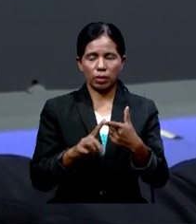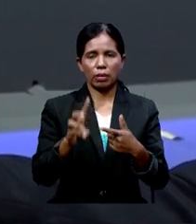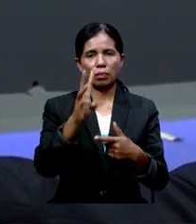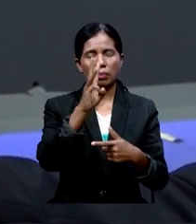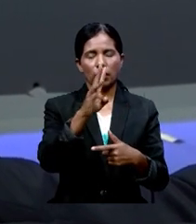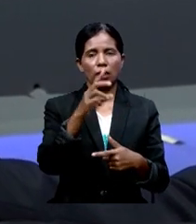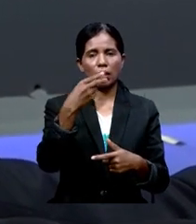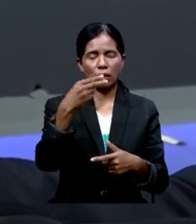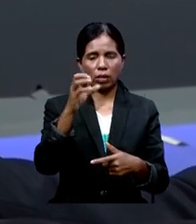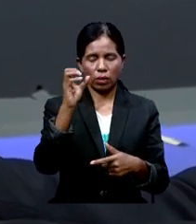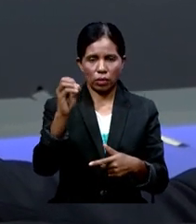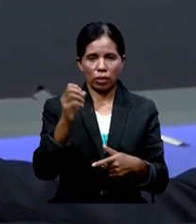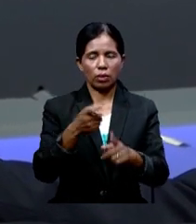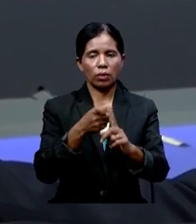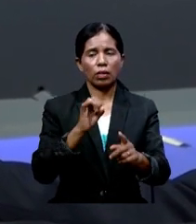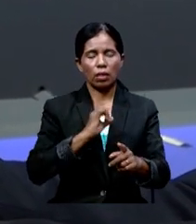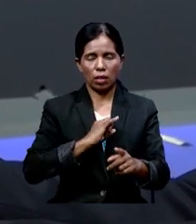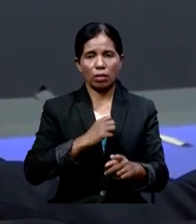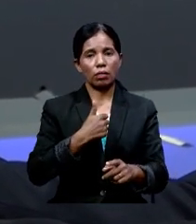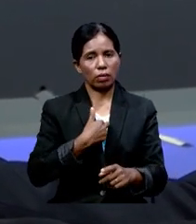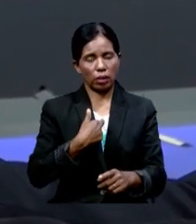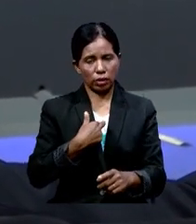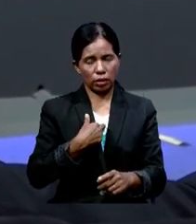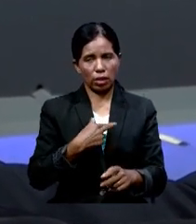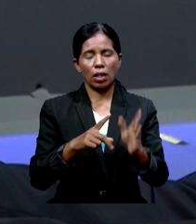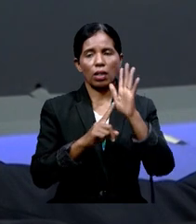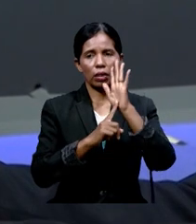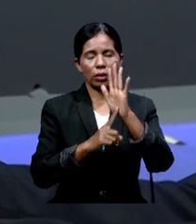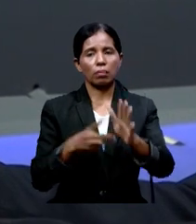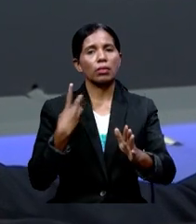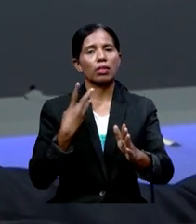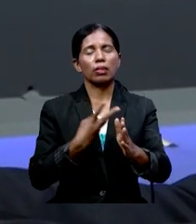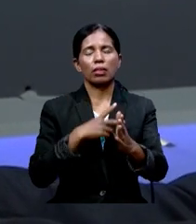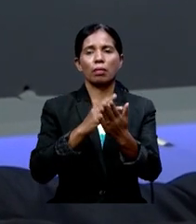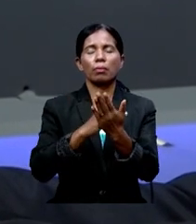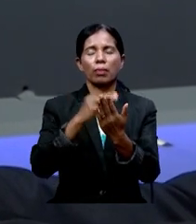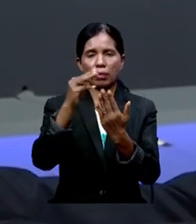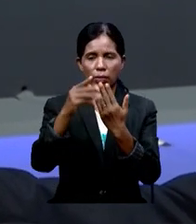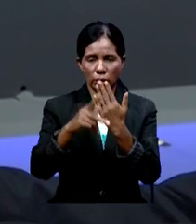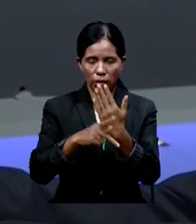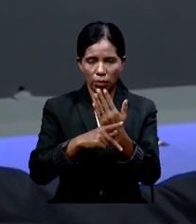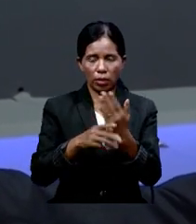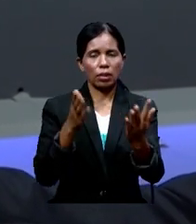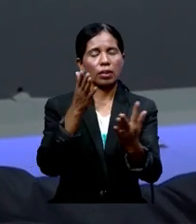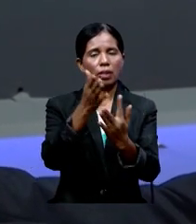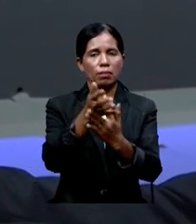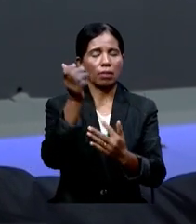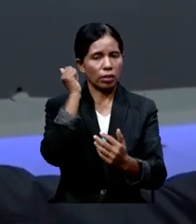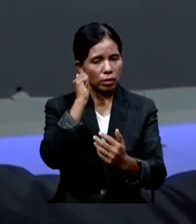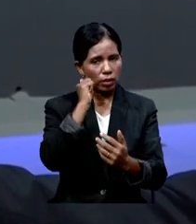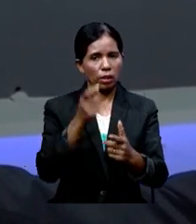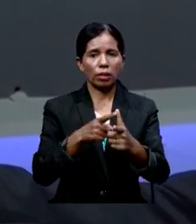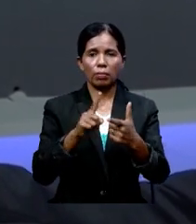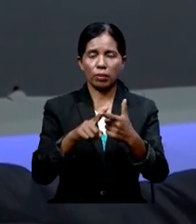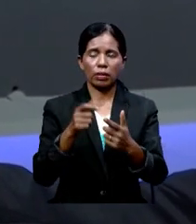Rasik, Mr. Chen, e Hawatan Rasik, Hato, e também programa pós-adesão. Depois da adesão, ainda